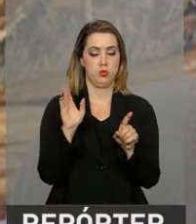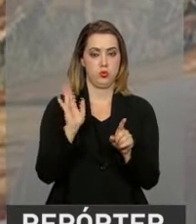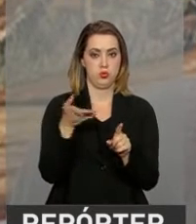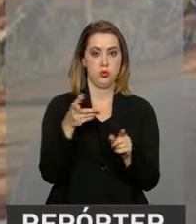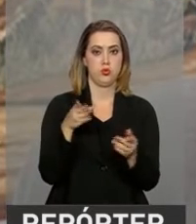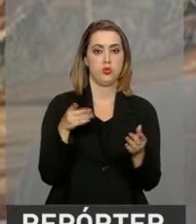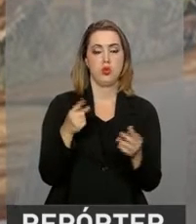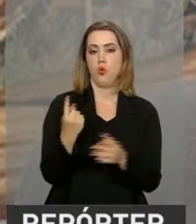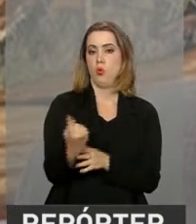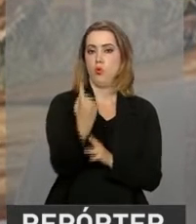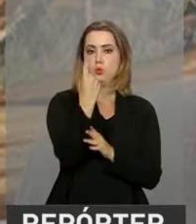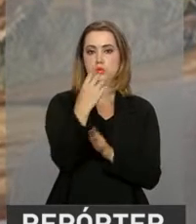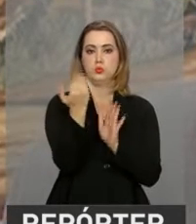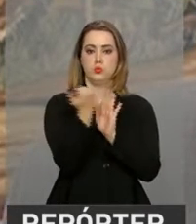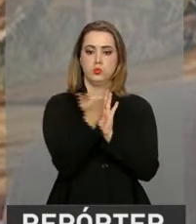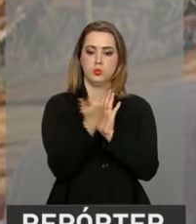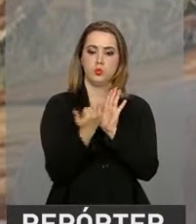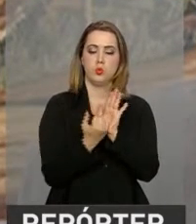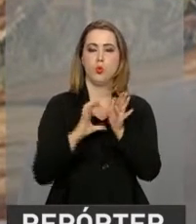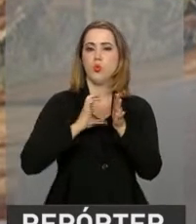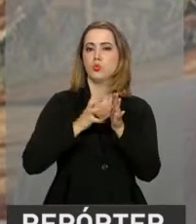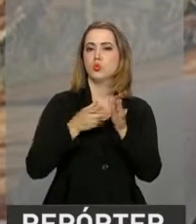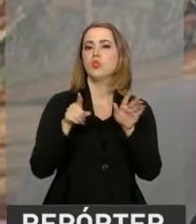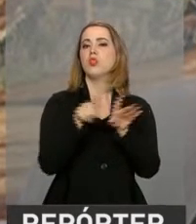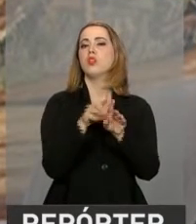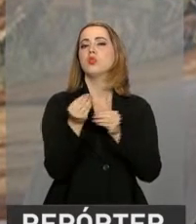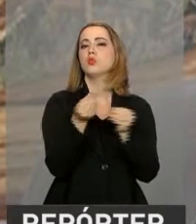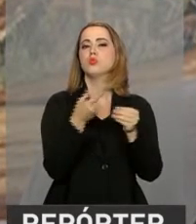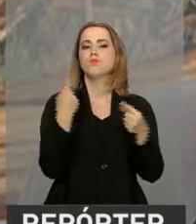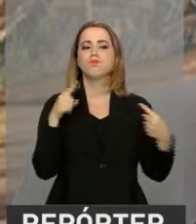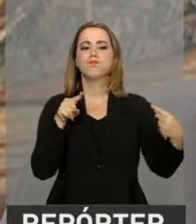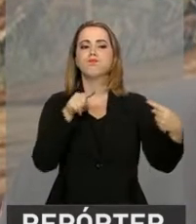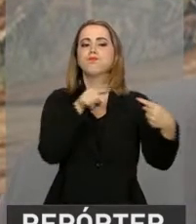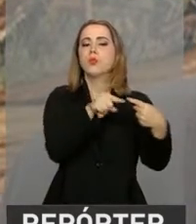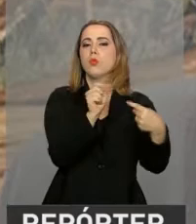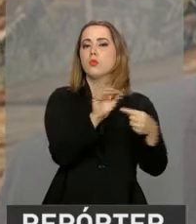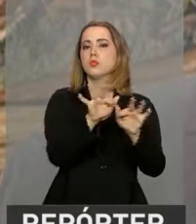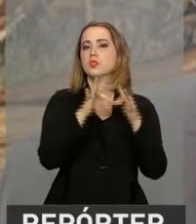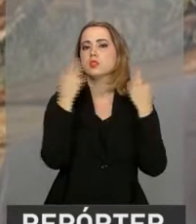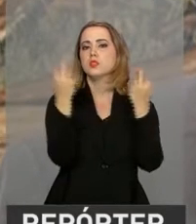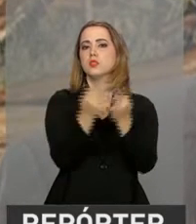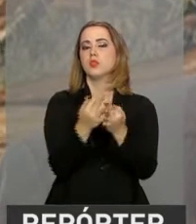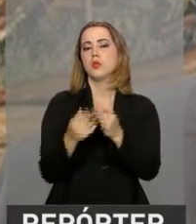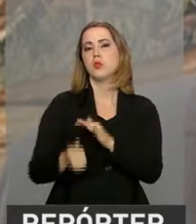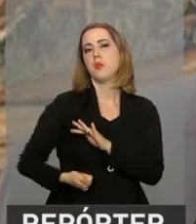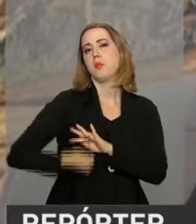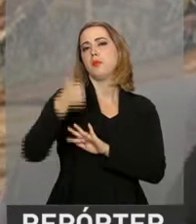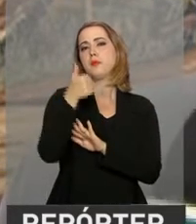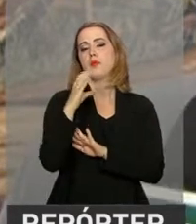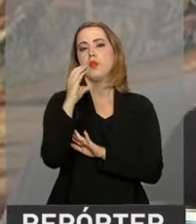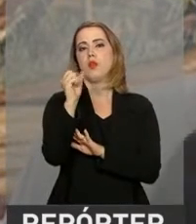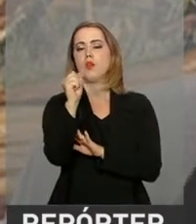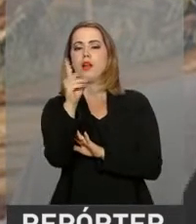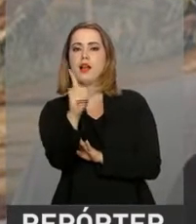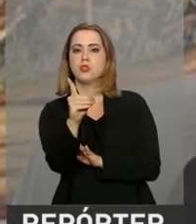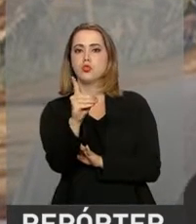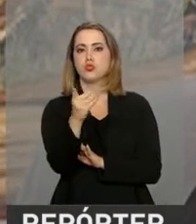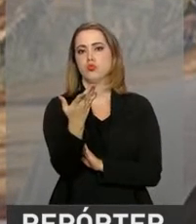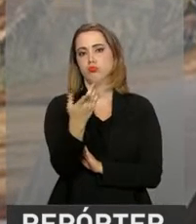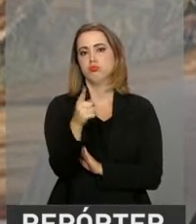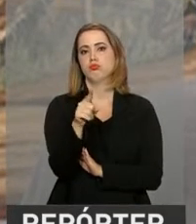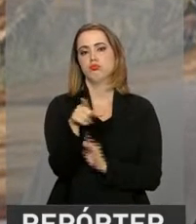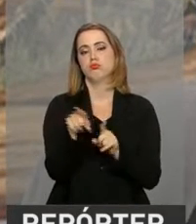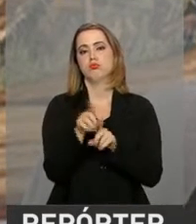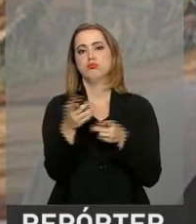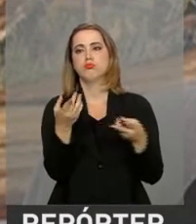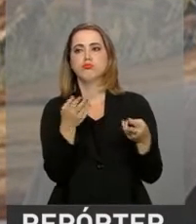cadastro único, né? Como aproveitar melhor para focalizar na família, como aproveitar melhor o cadastro único, né? Enfim,